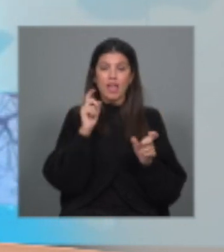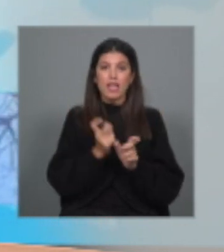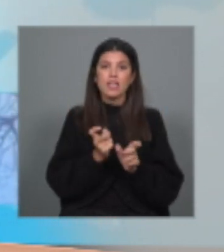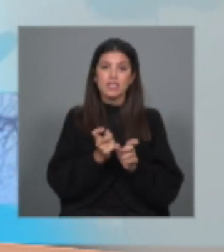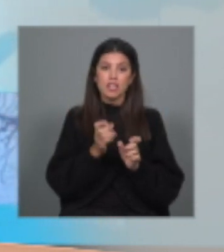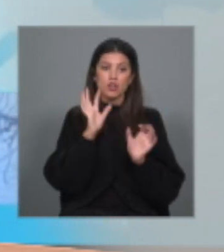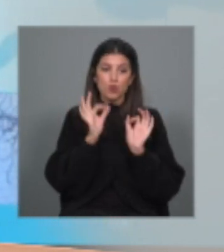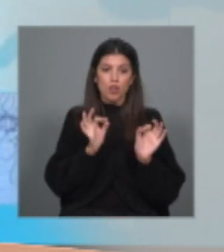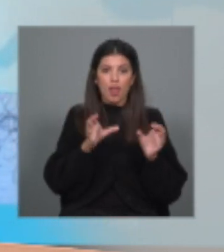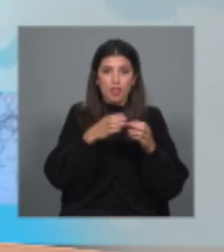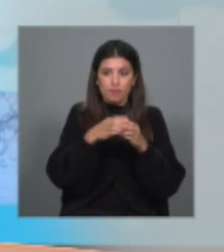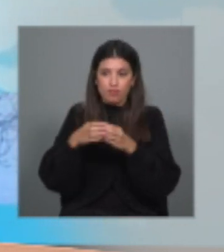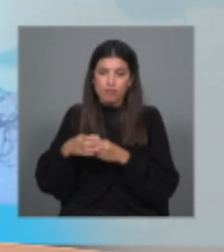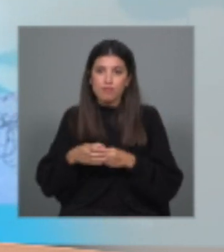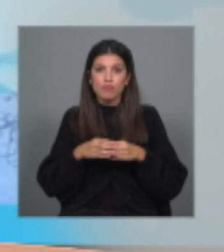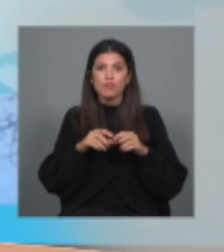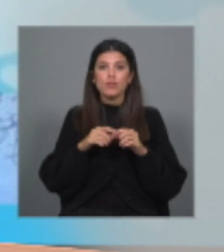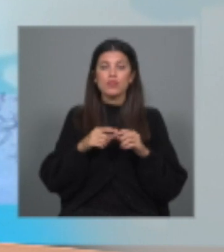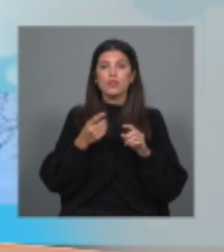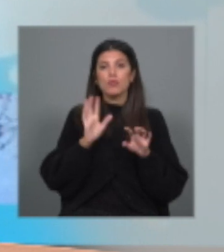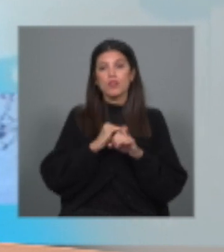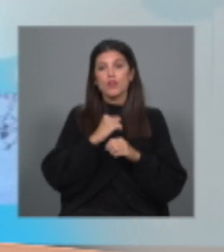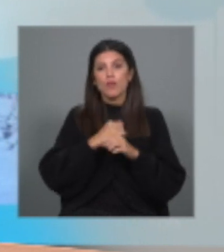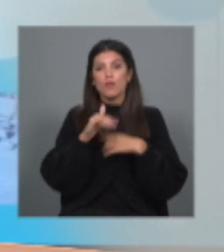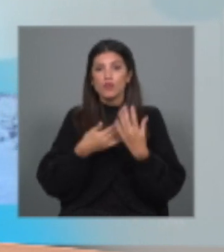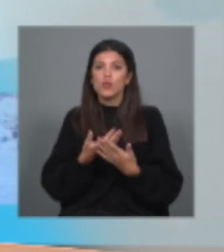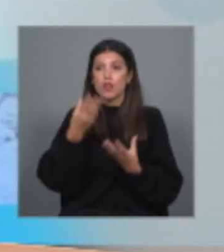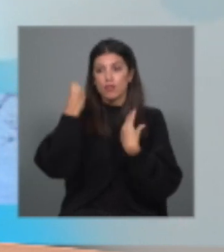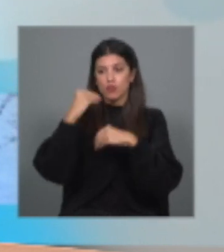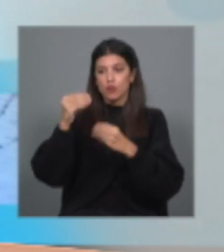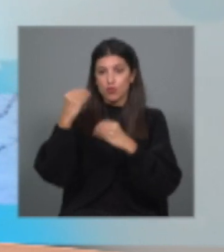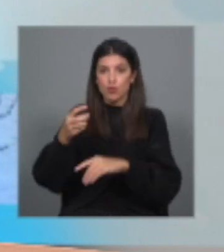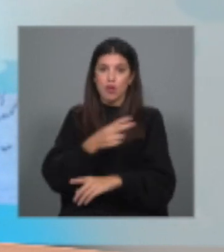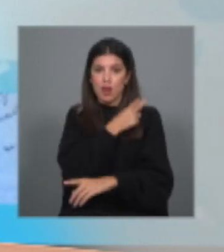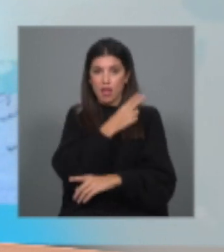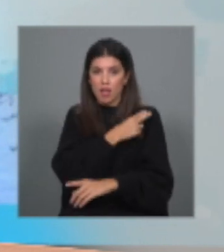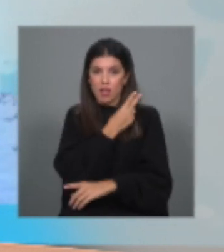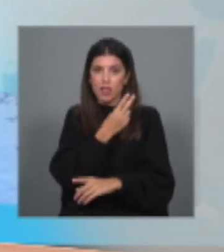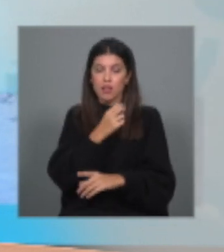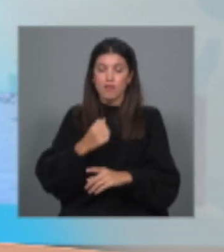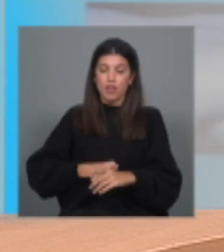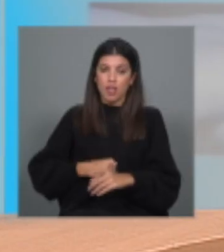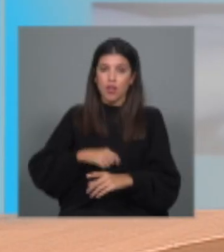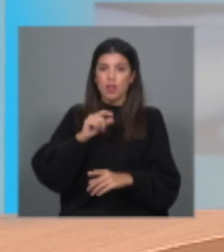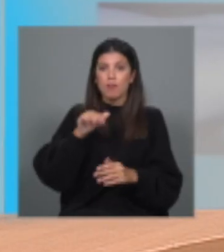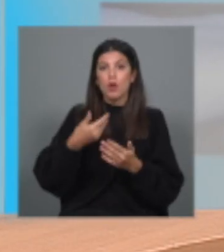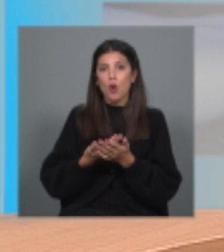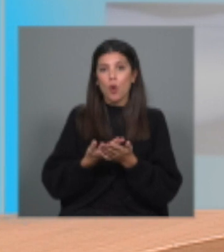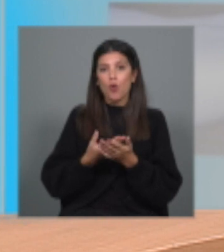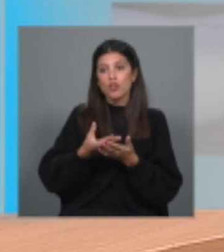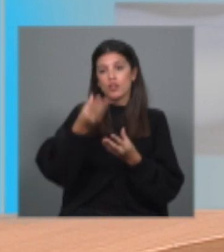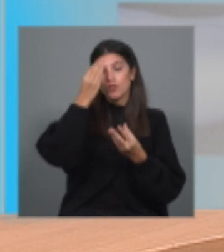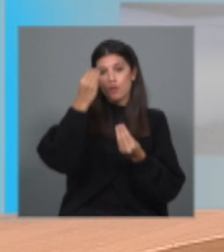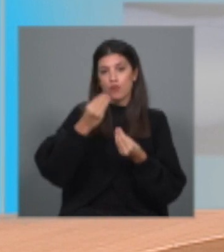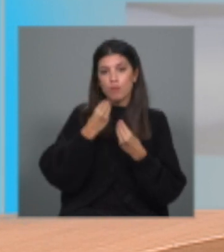dimensão, que depois funciona, lá está, a formação académica na Católica e outras propostas formativas no seminário. Sim, claro, toda a